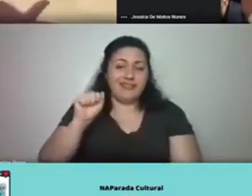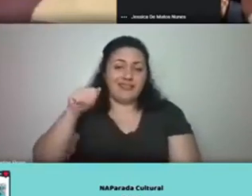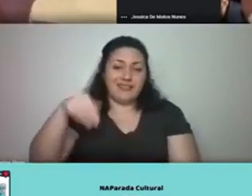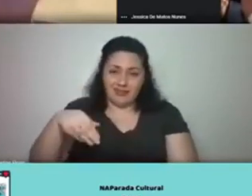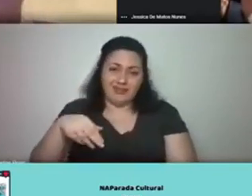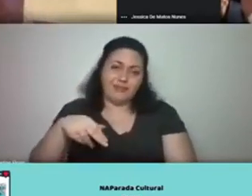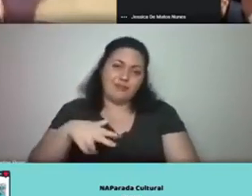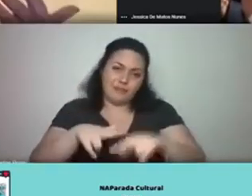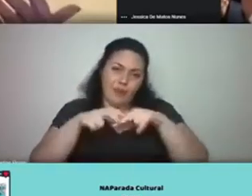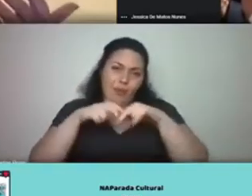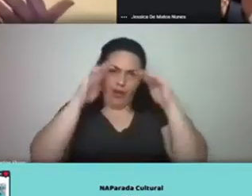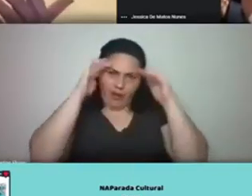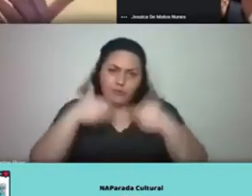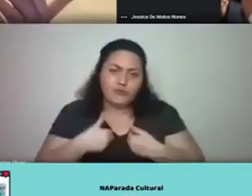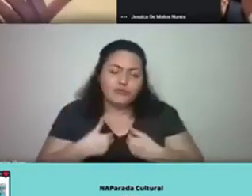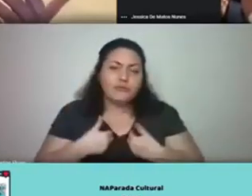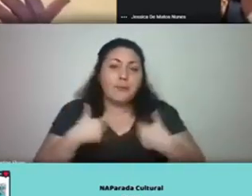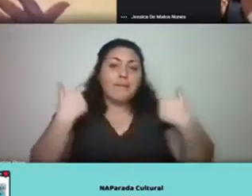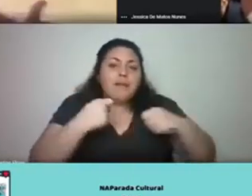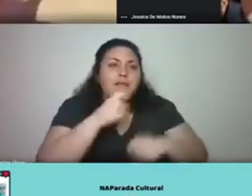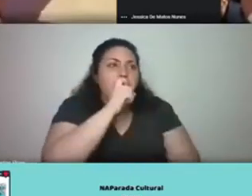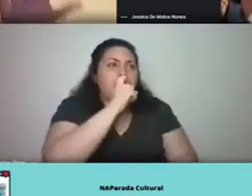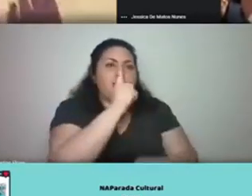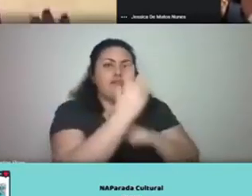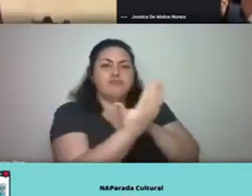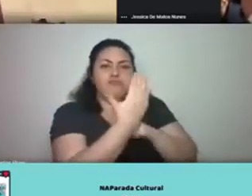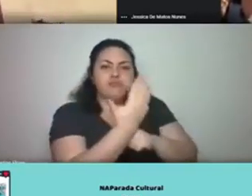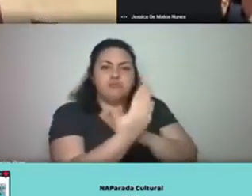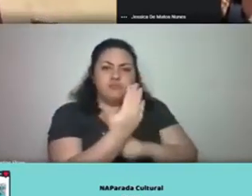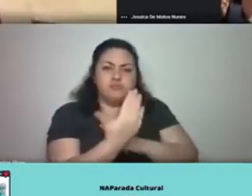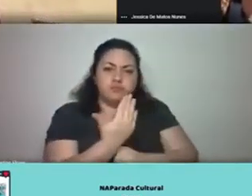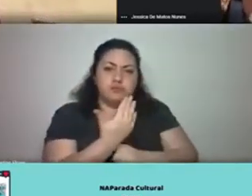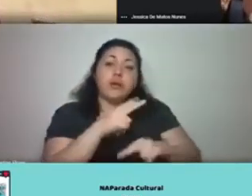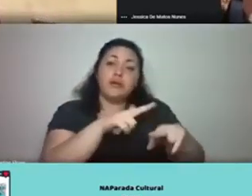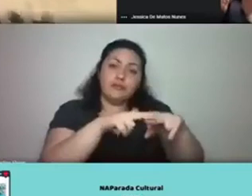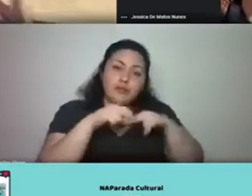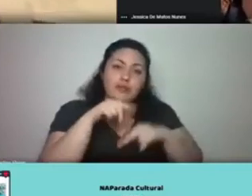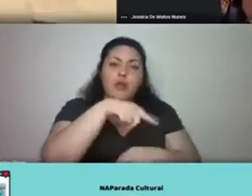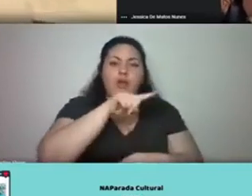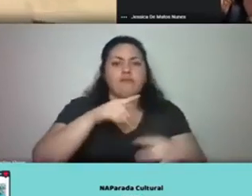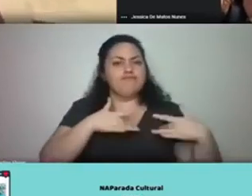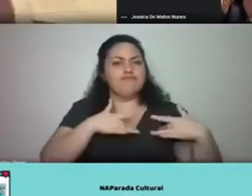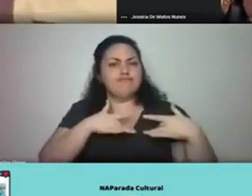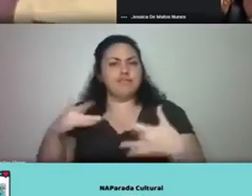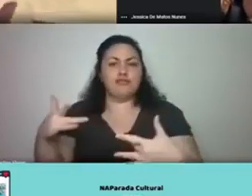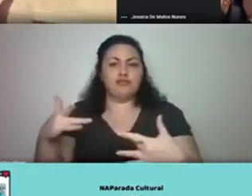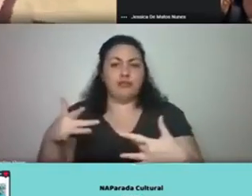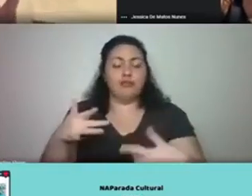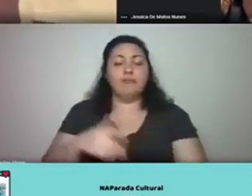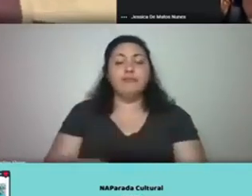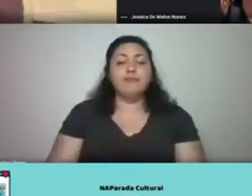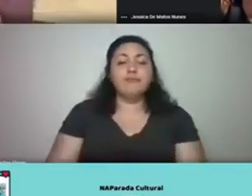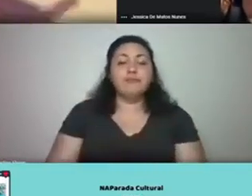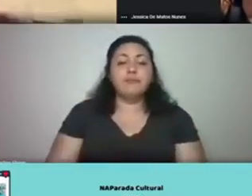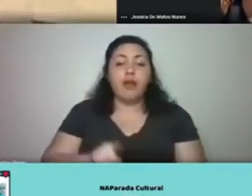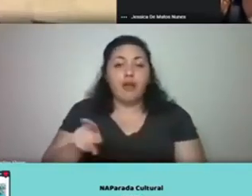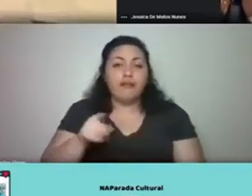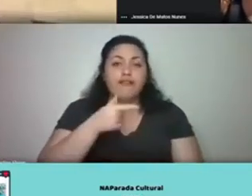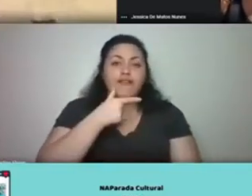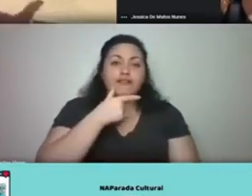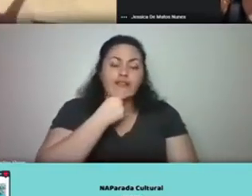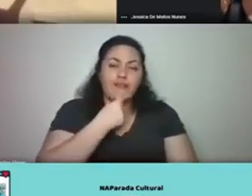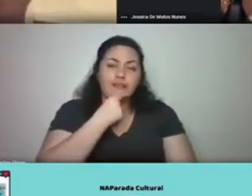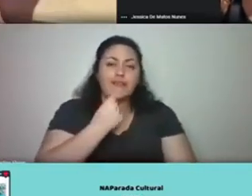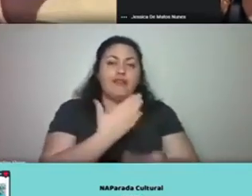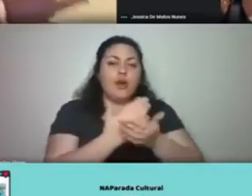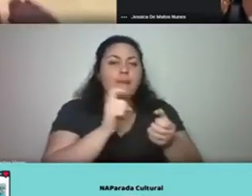e em razão disso, os pais também se dedicaram bastante. E quando ele foi se emancipando, né, quando ele